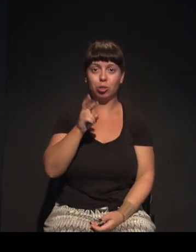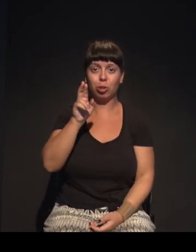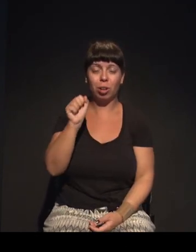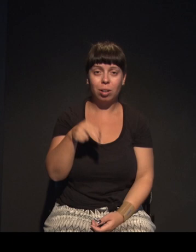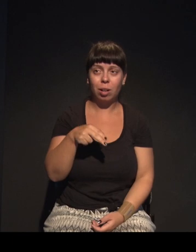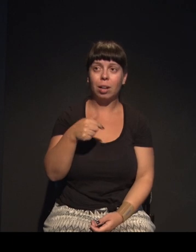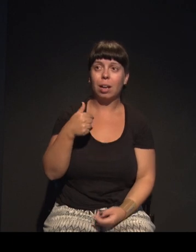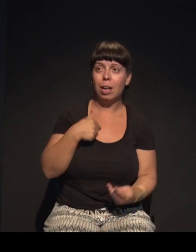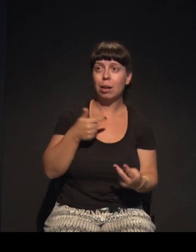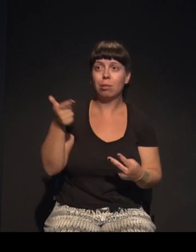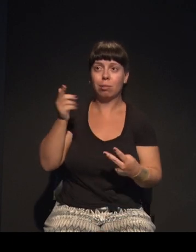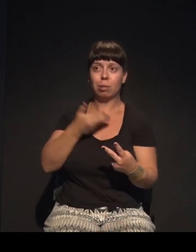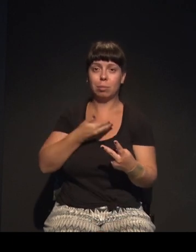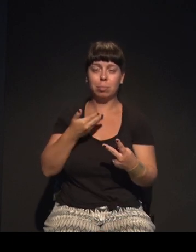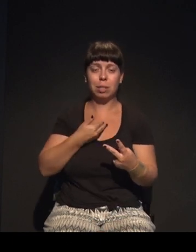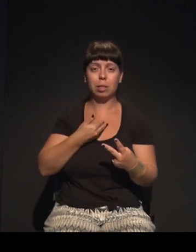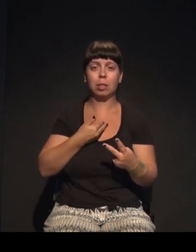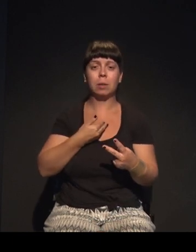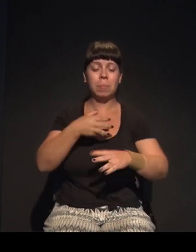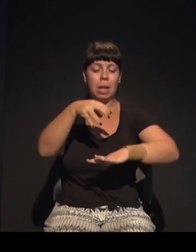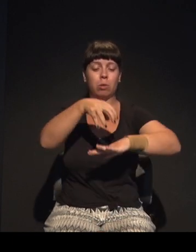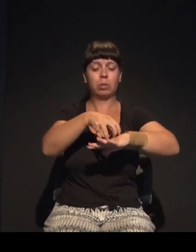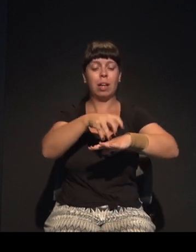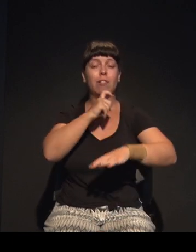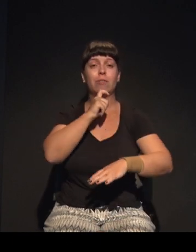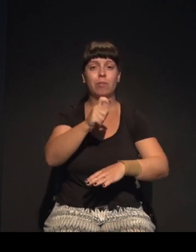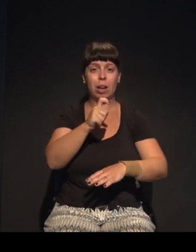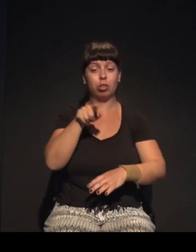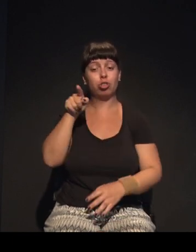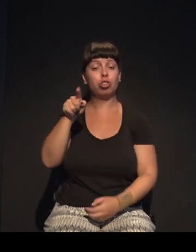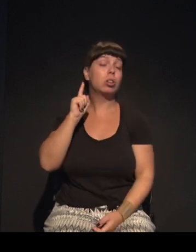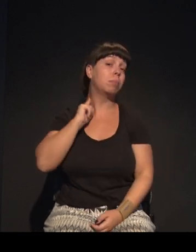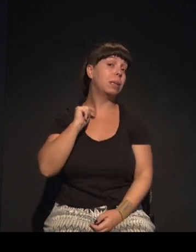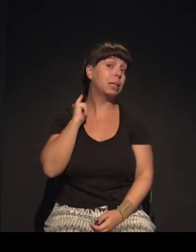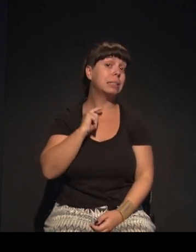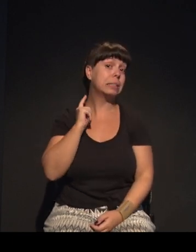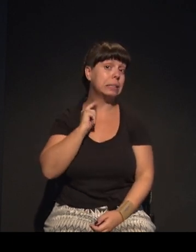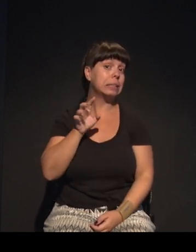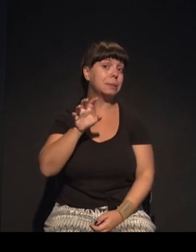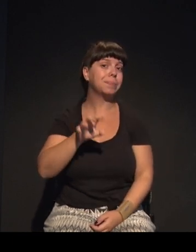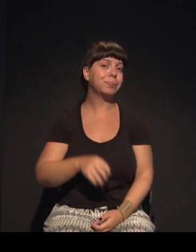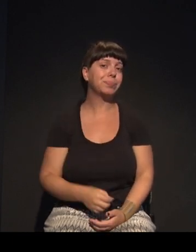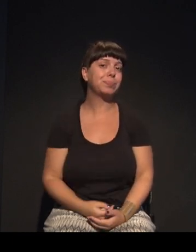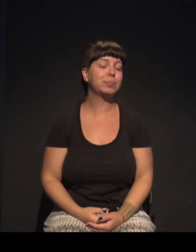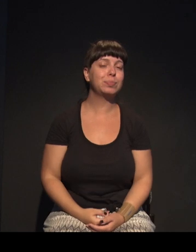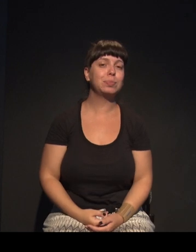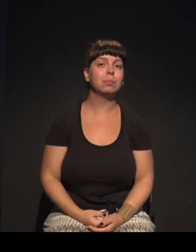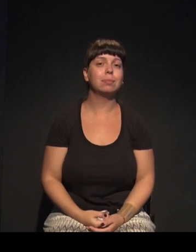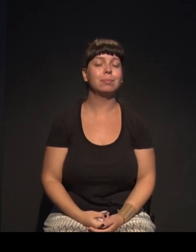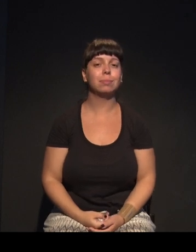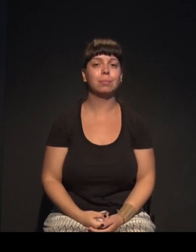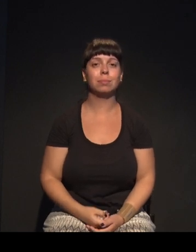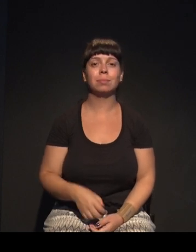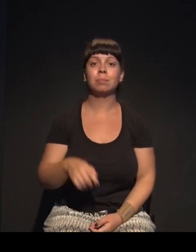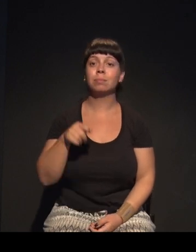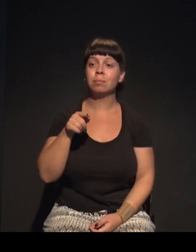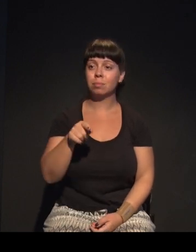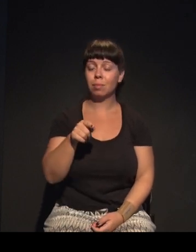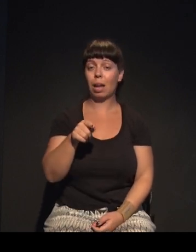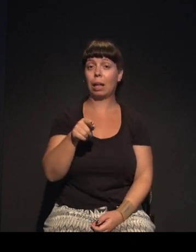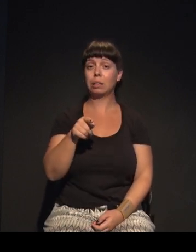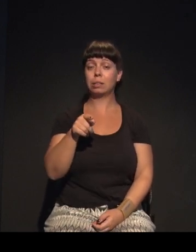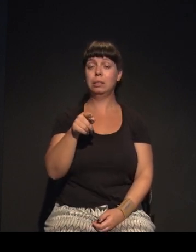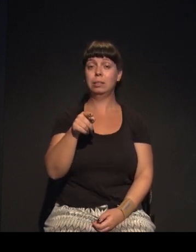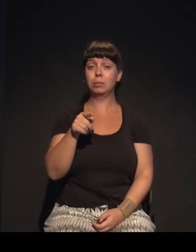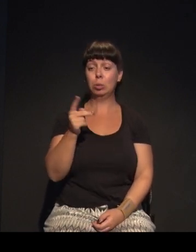é na aldeia verde em bertópolis minas gerais e e aí foi quando eu consegui é junto